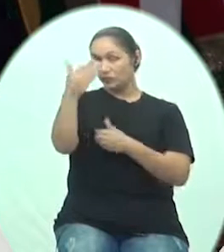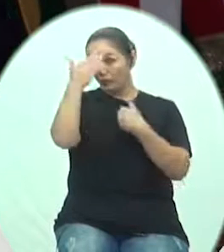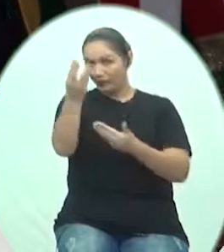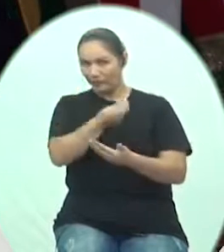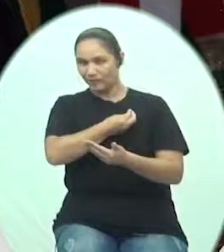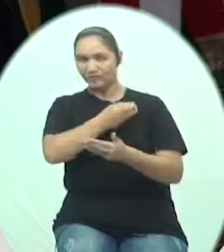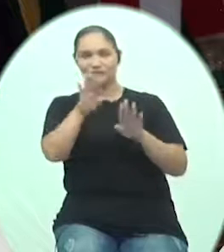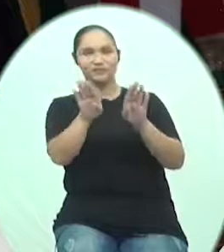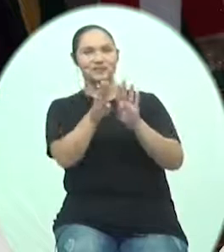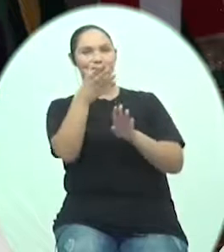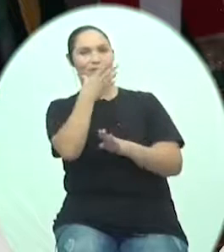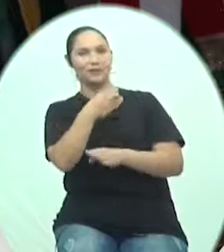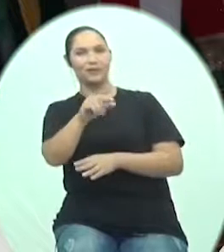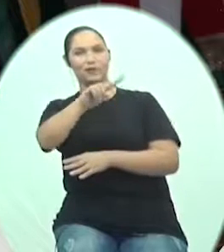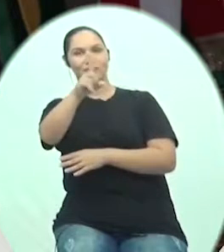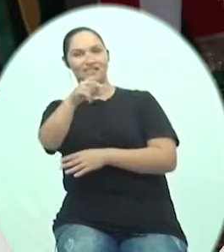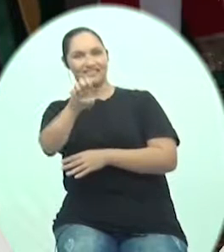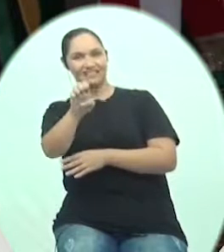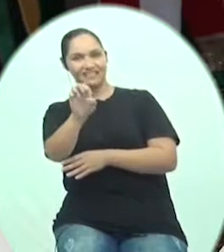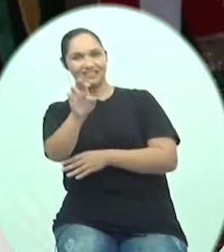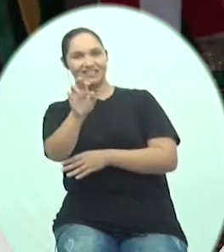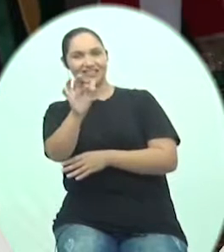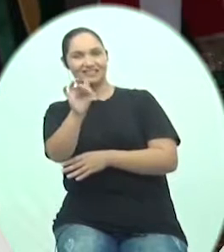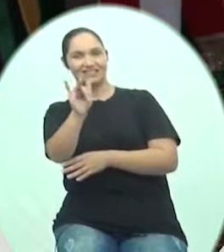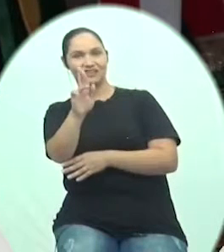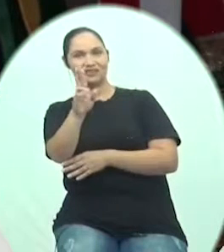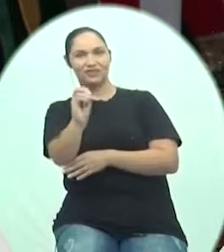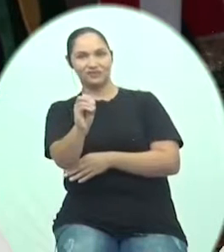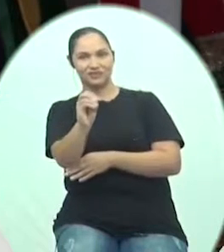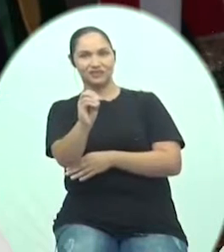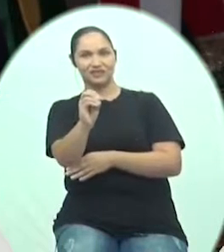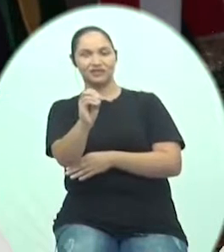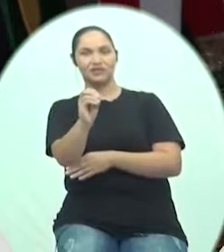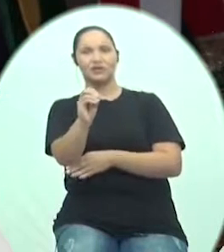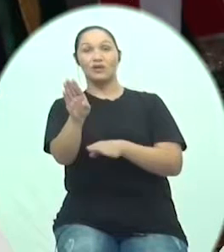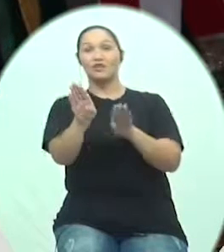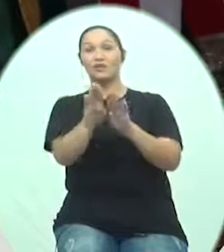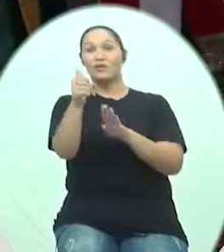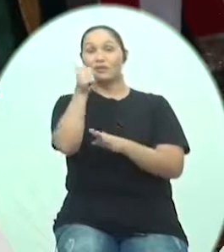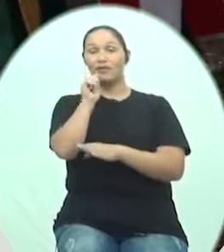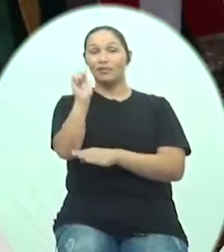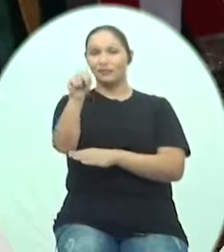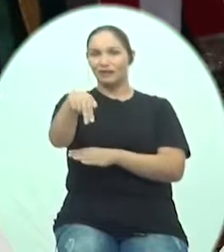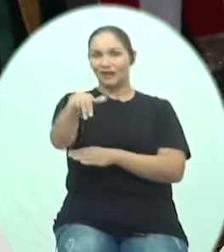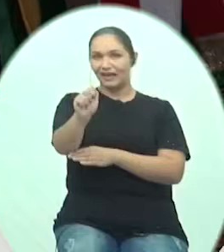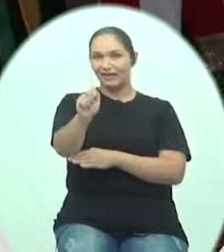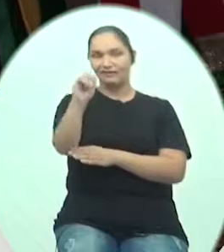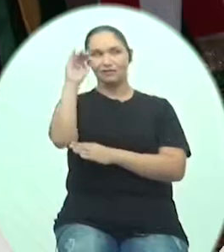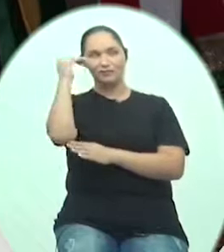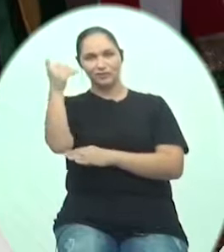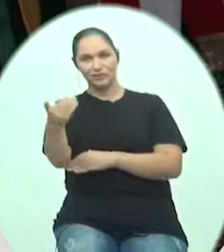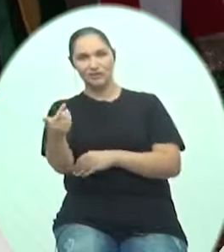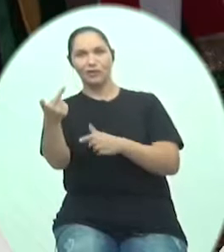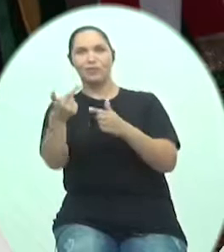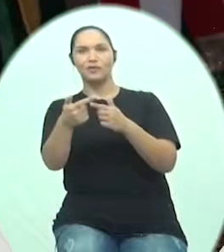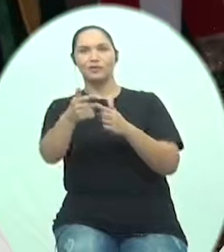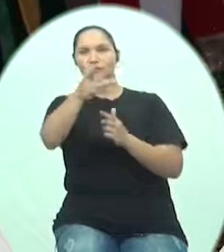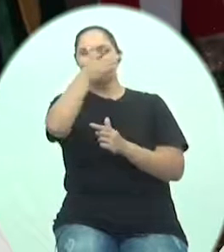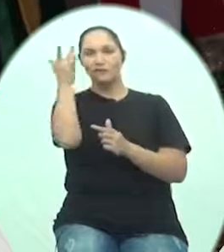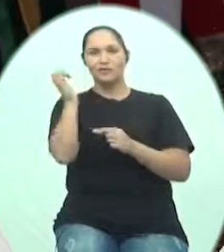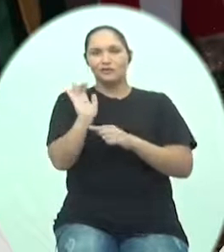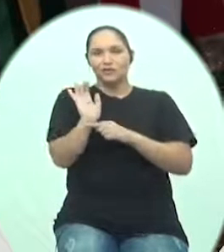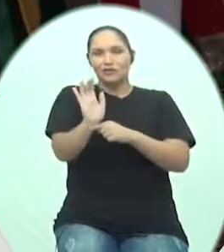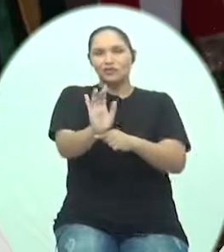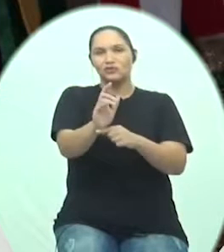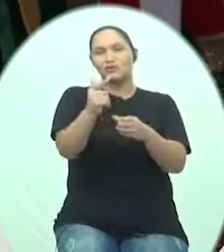qual homenageamos a Red Jass mas em especial senhor a dona Ana que faz tanto pela nossa cidade pelo